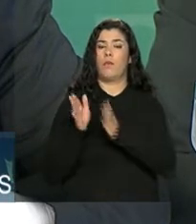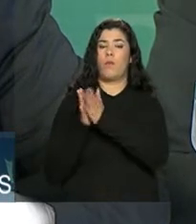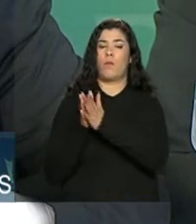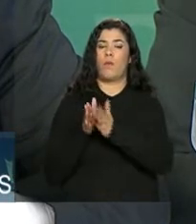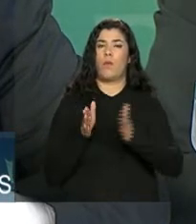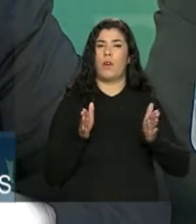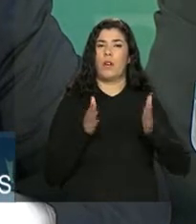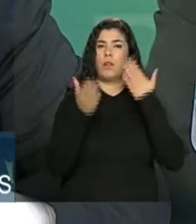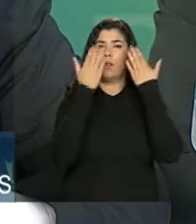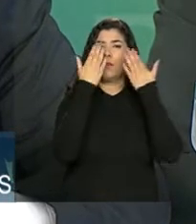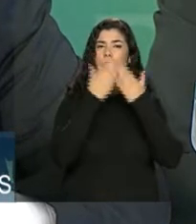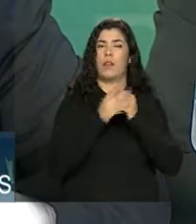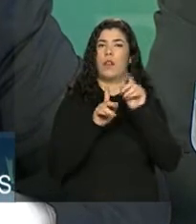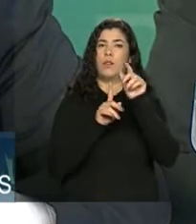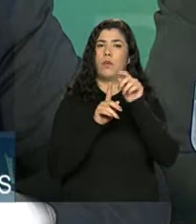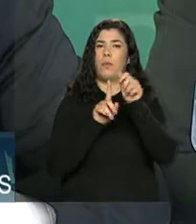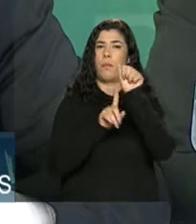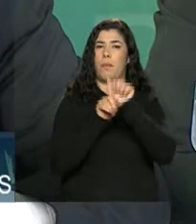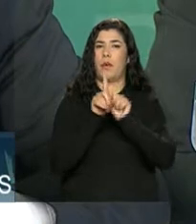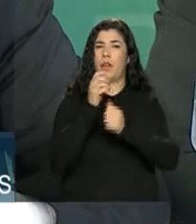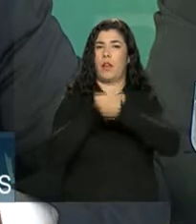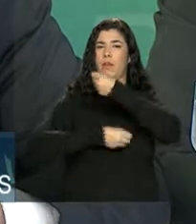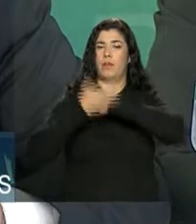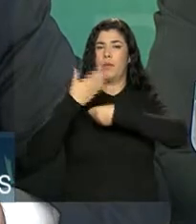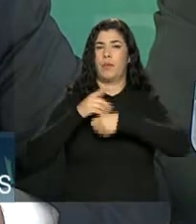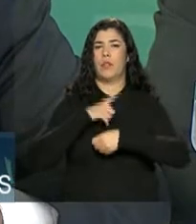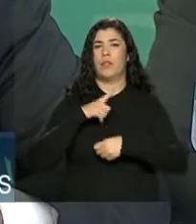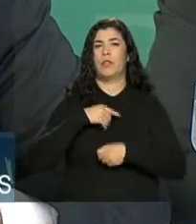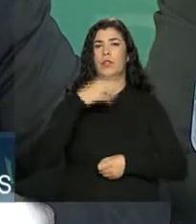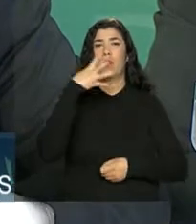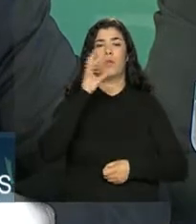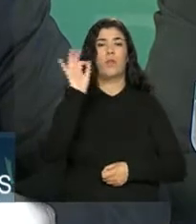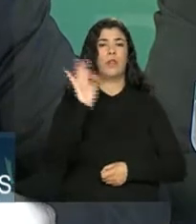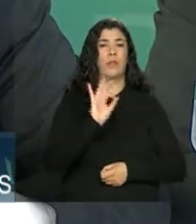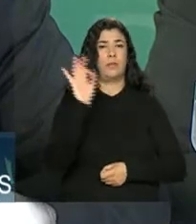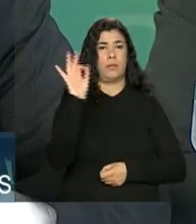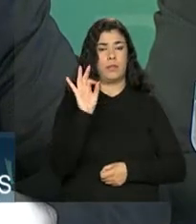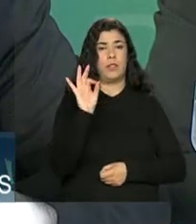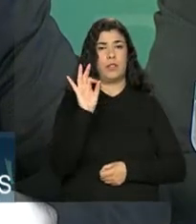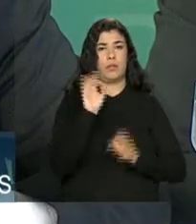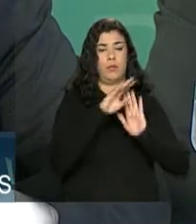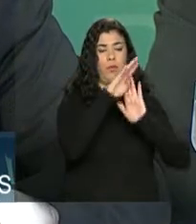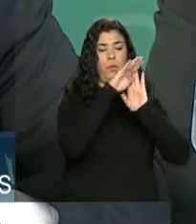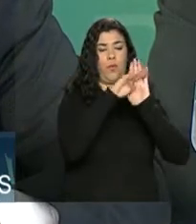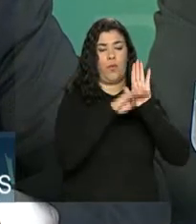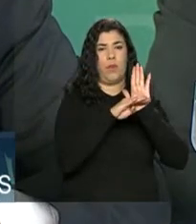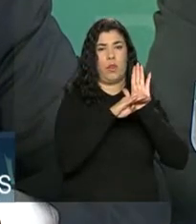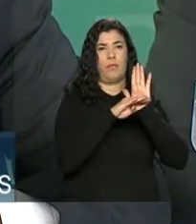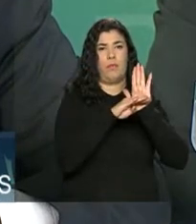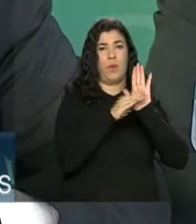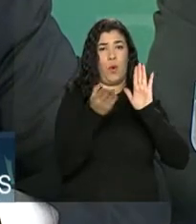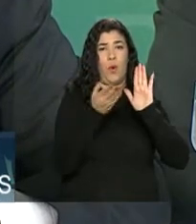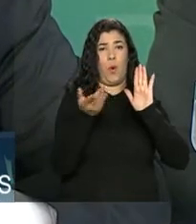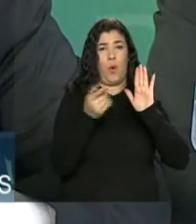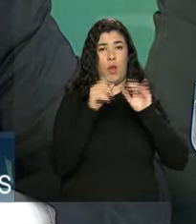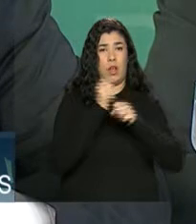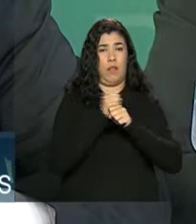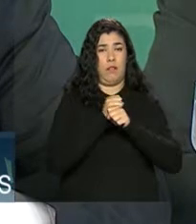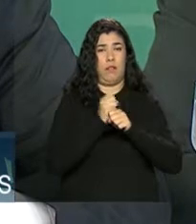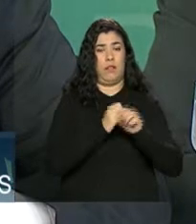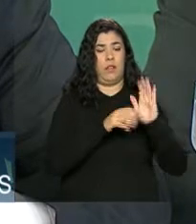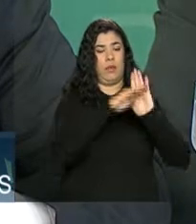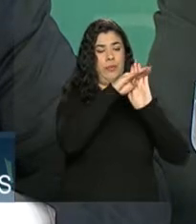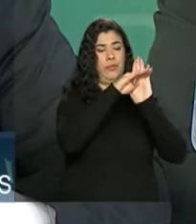estavam com quarenta por cento Hoje nós estamos com 16 por cento isso foi